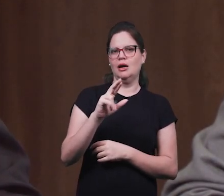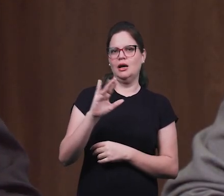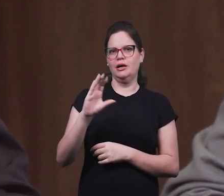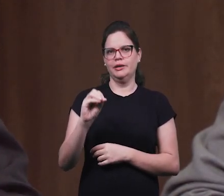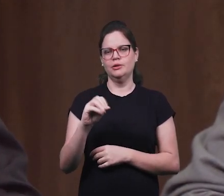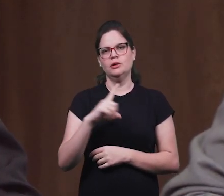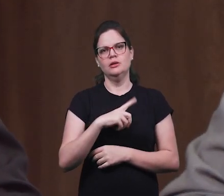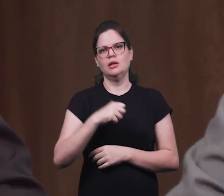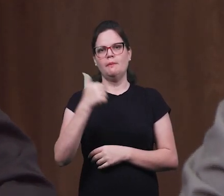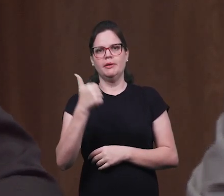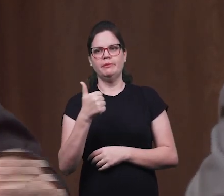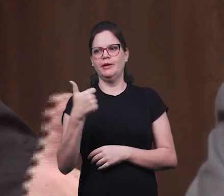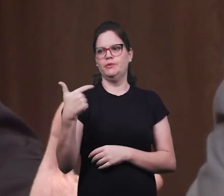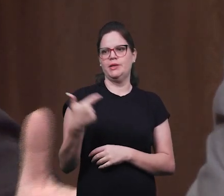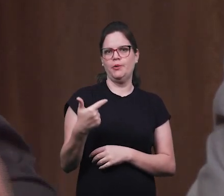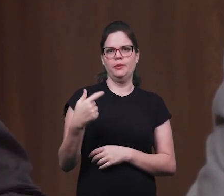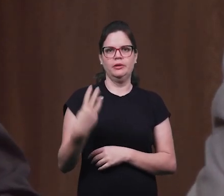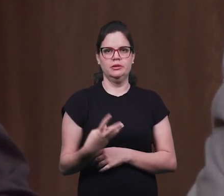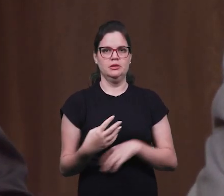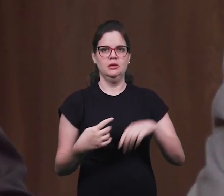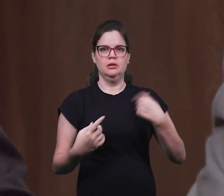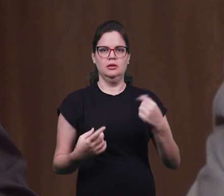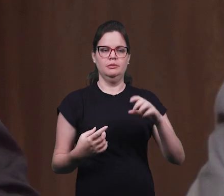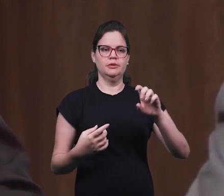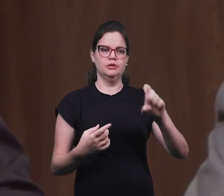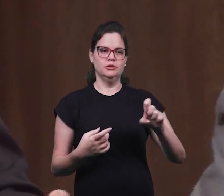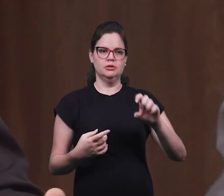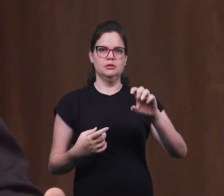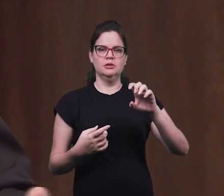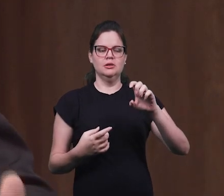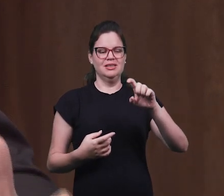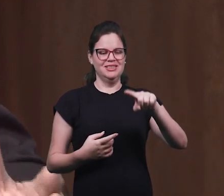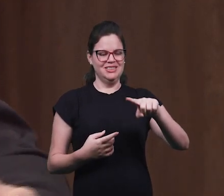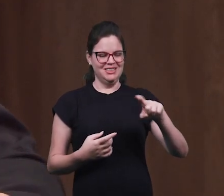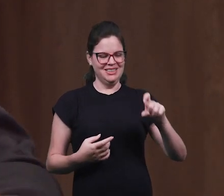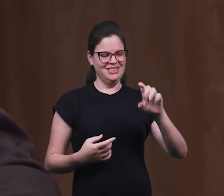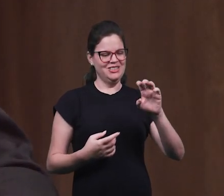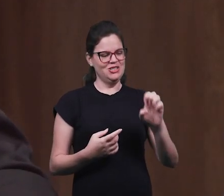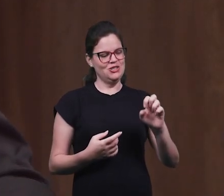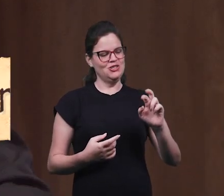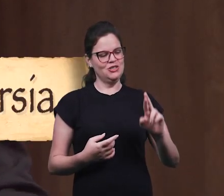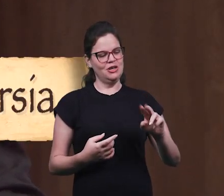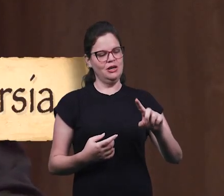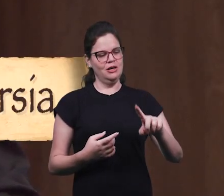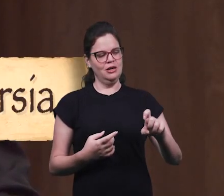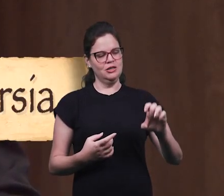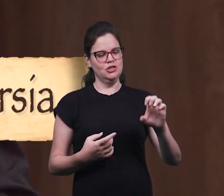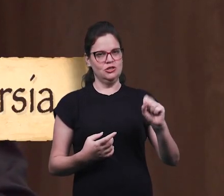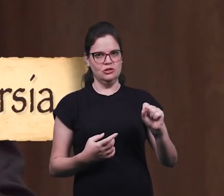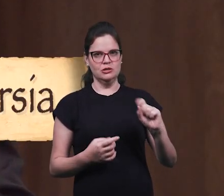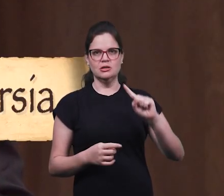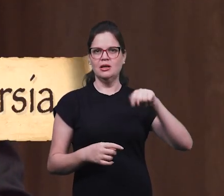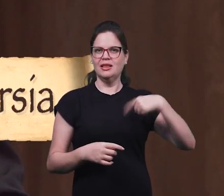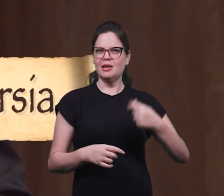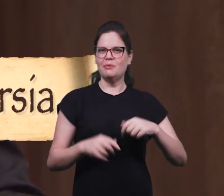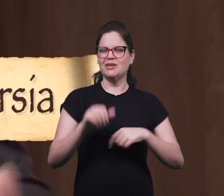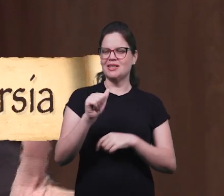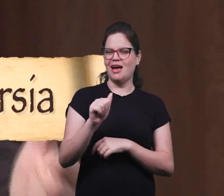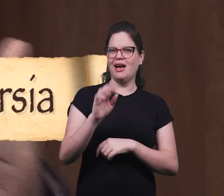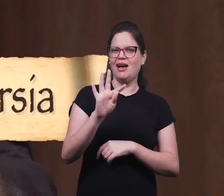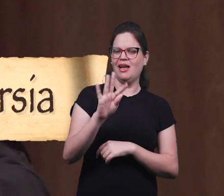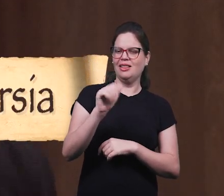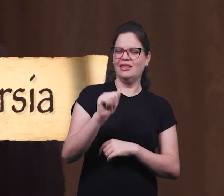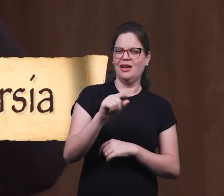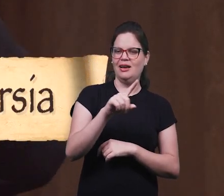Dario I, Dario II, depois tem Xerxes, Artaxerxes. Parece que Artaxerxes teve um filho chamado Xerxes